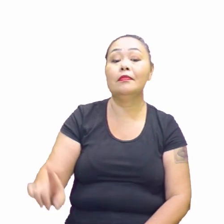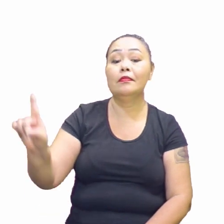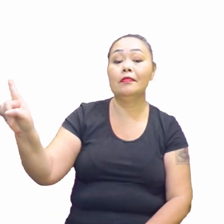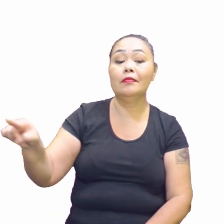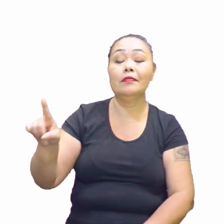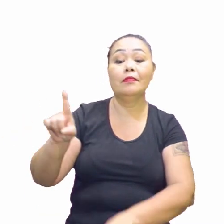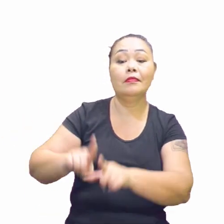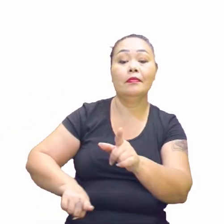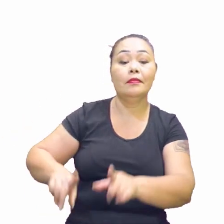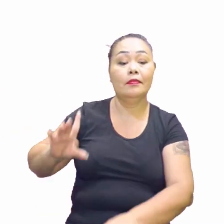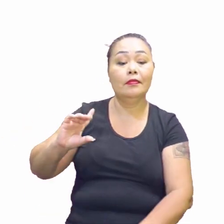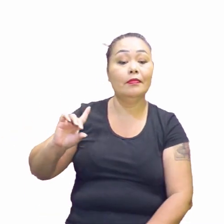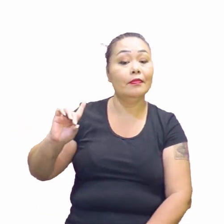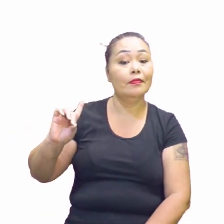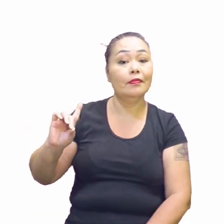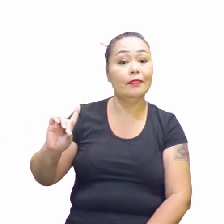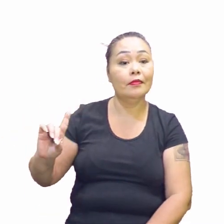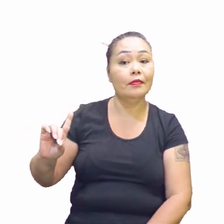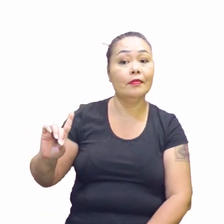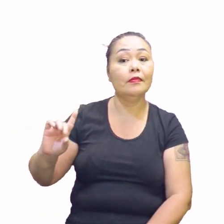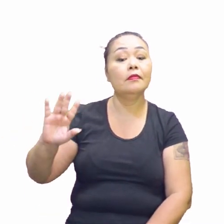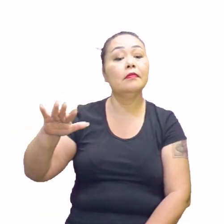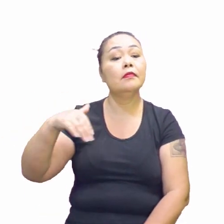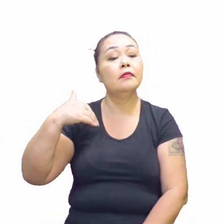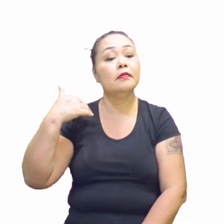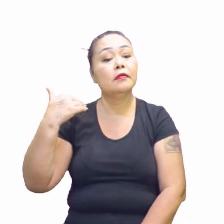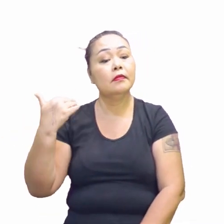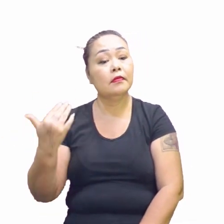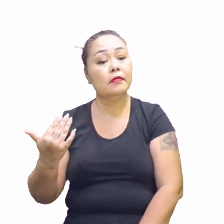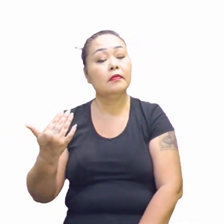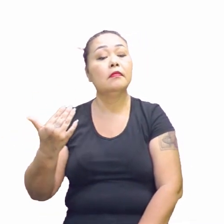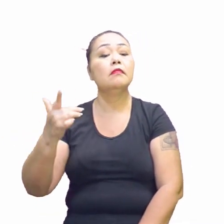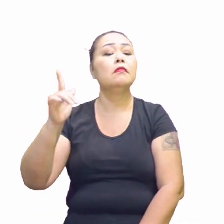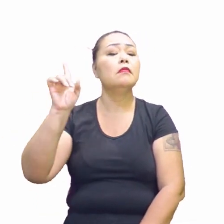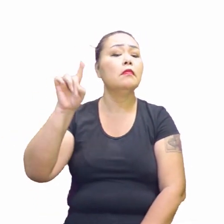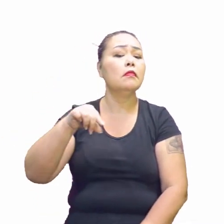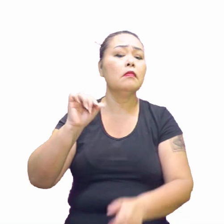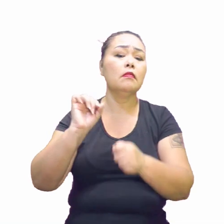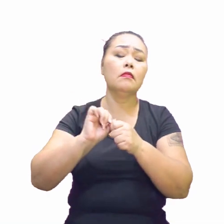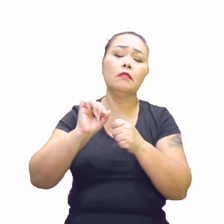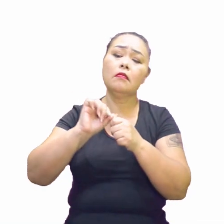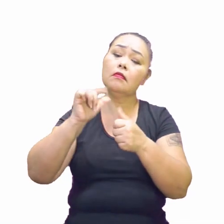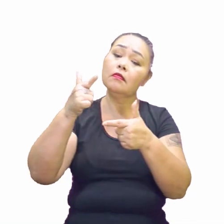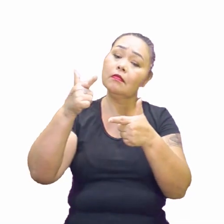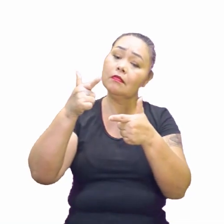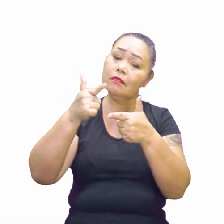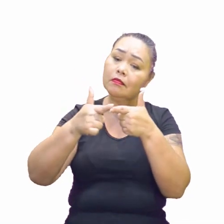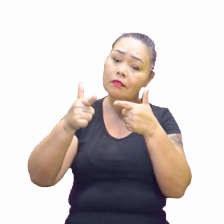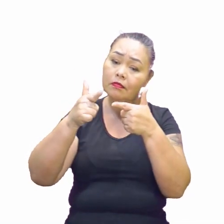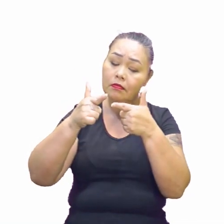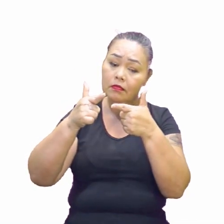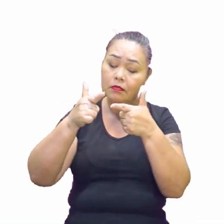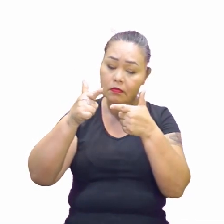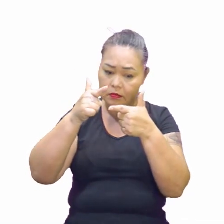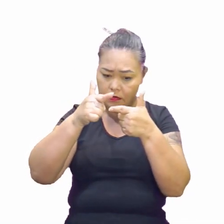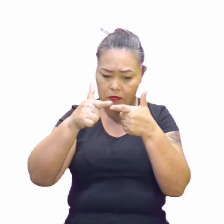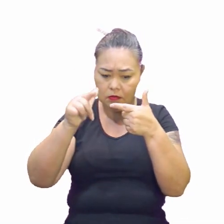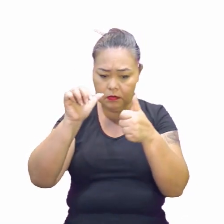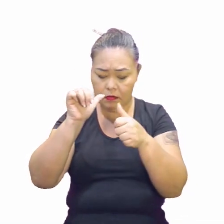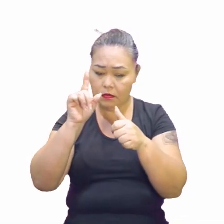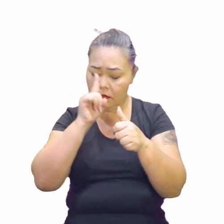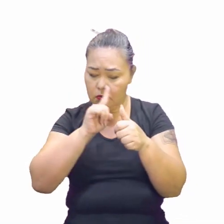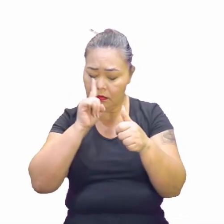Gabarito aqui, letra D, Há de se fazer muitas alterações. No caso,